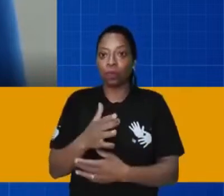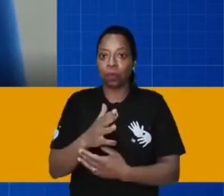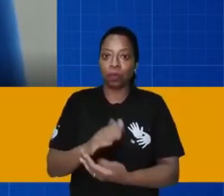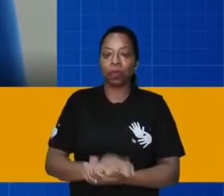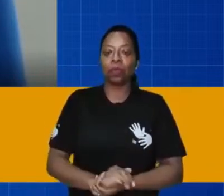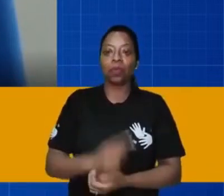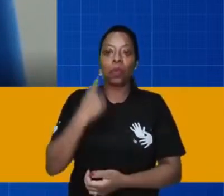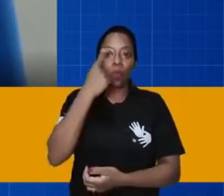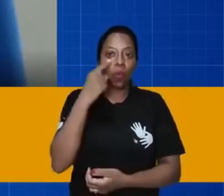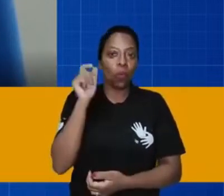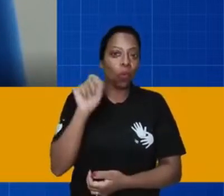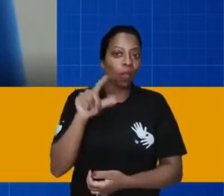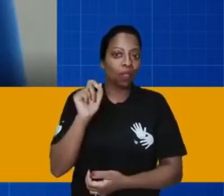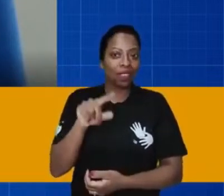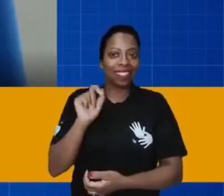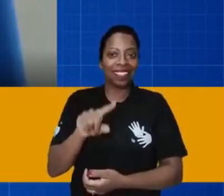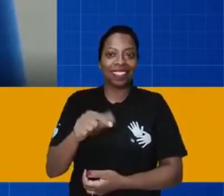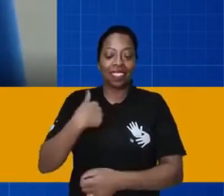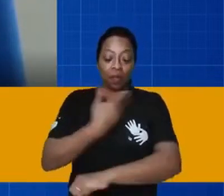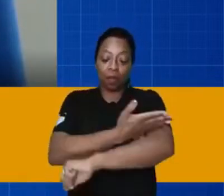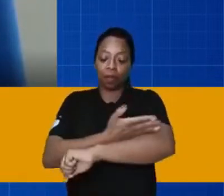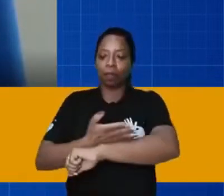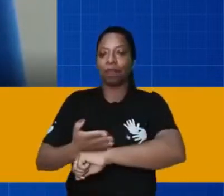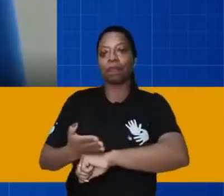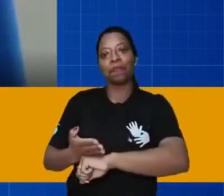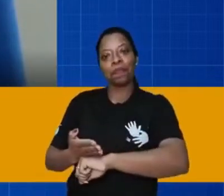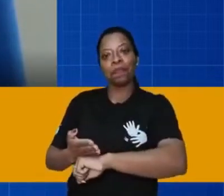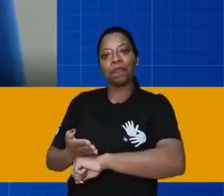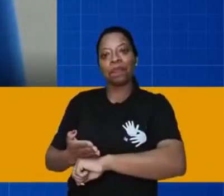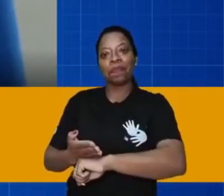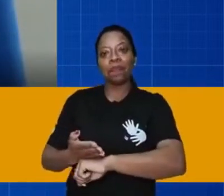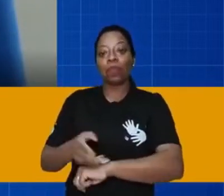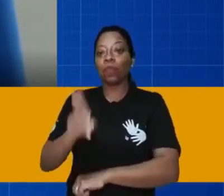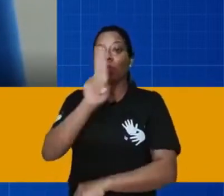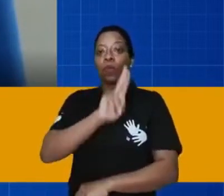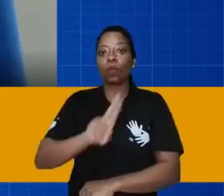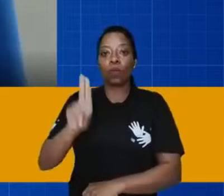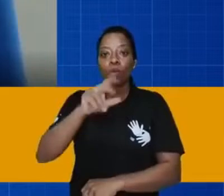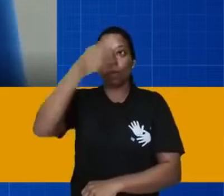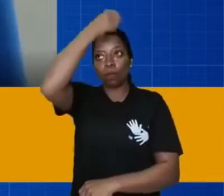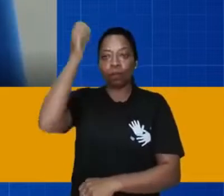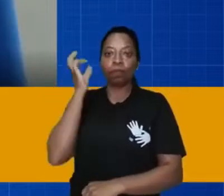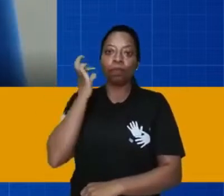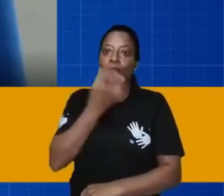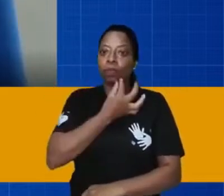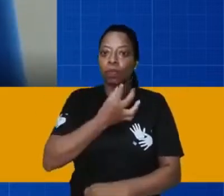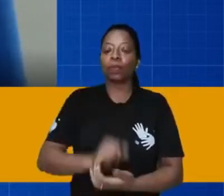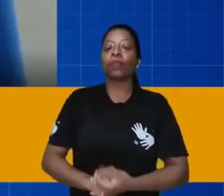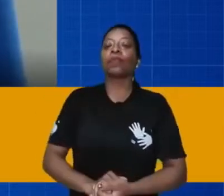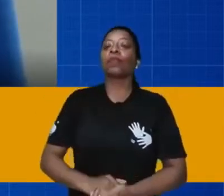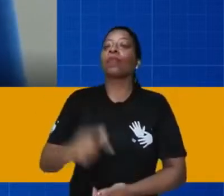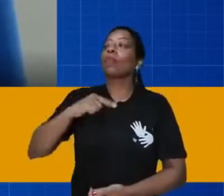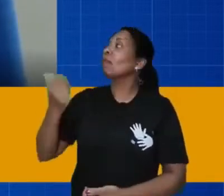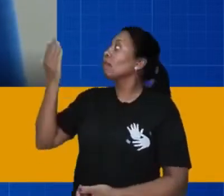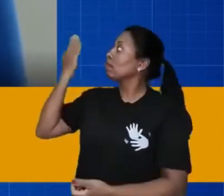mediana, tenho olhos azuis, sou branca. E estou usando um headphone. E ao